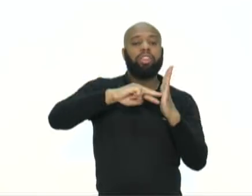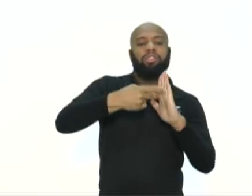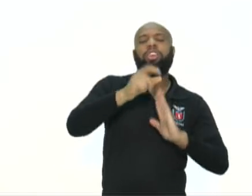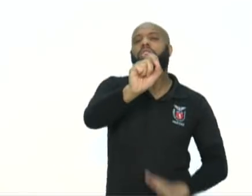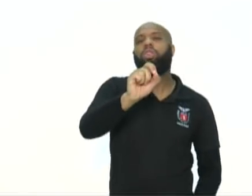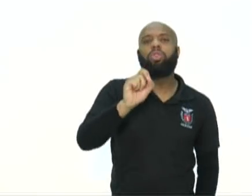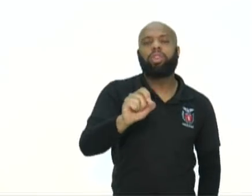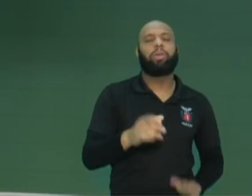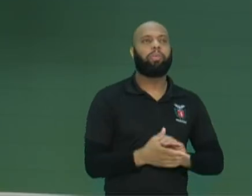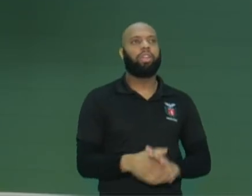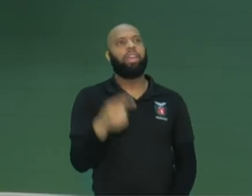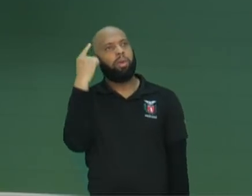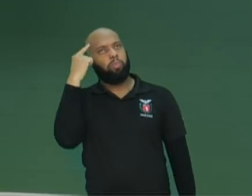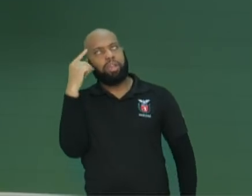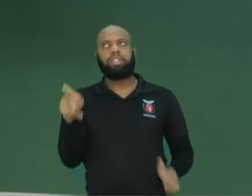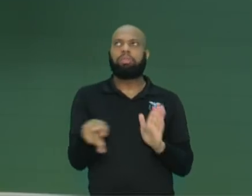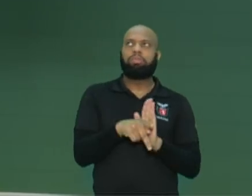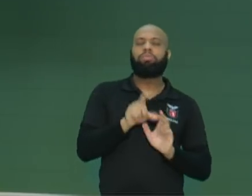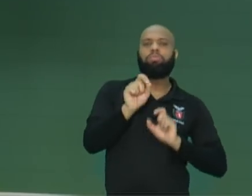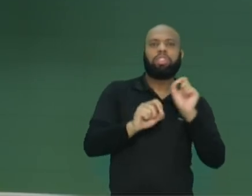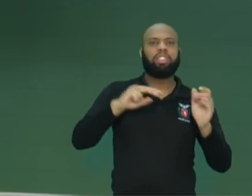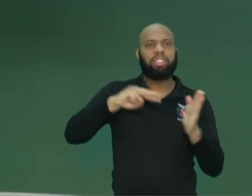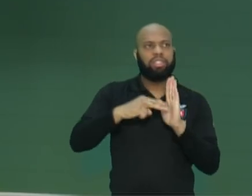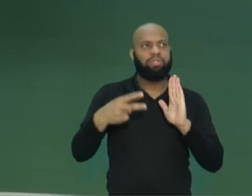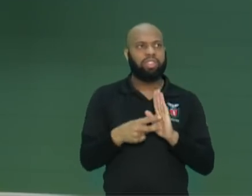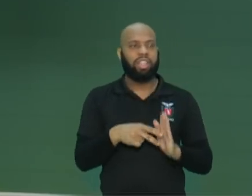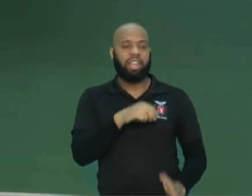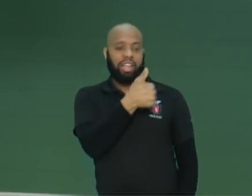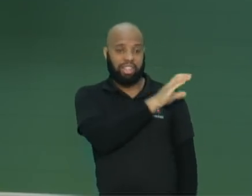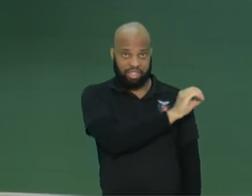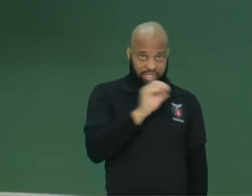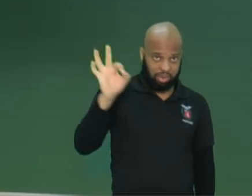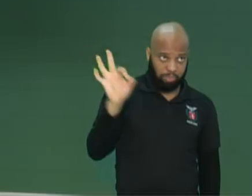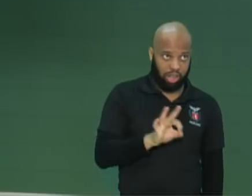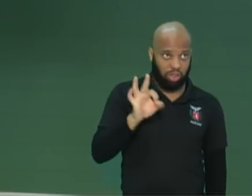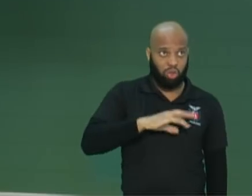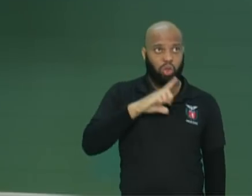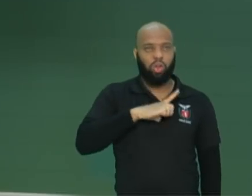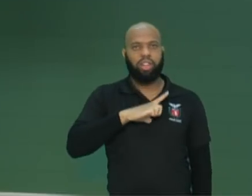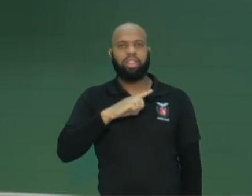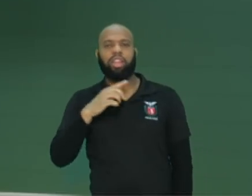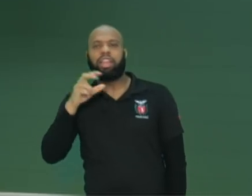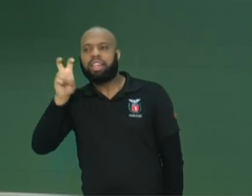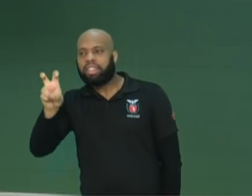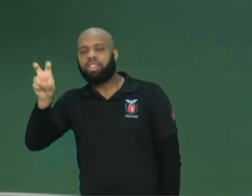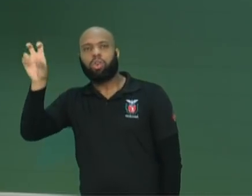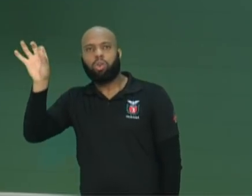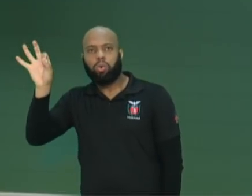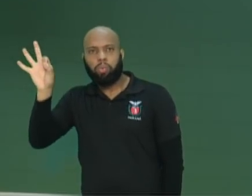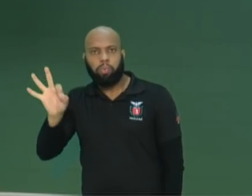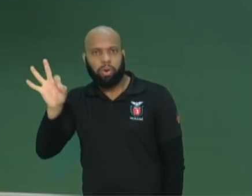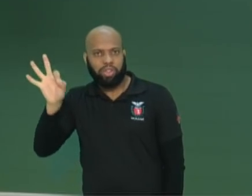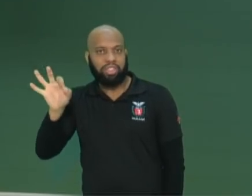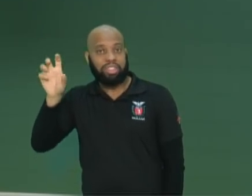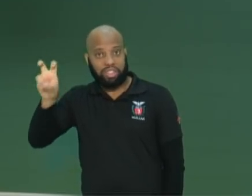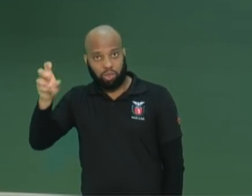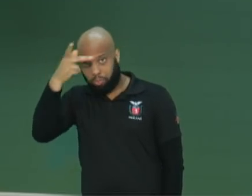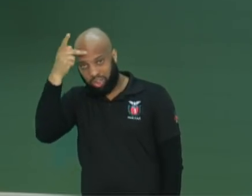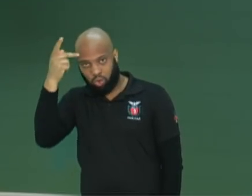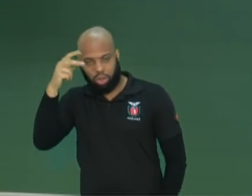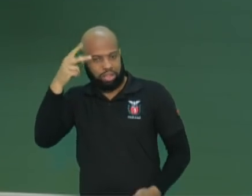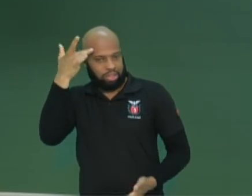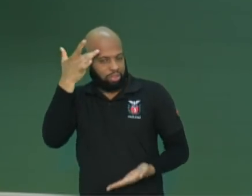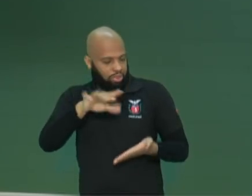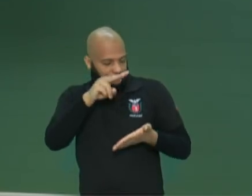seja, vamos pensar assim na prática, mais ou menos, cada 100 pessoas, nós vamos ter 5 analfabetos. É